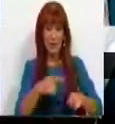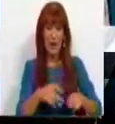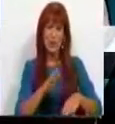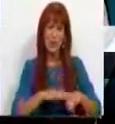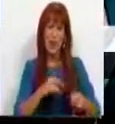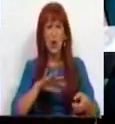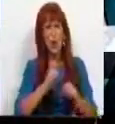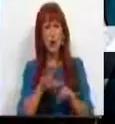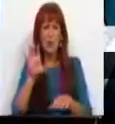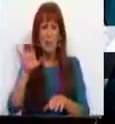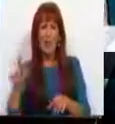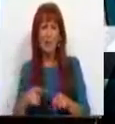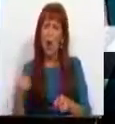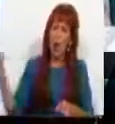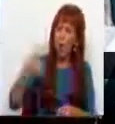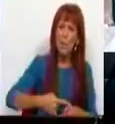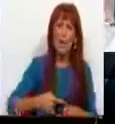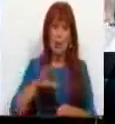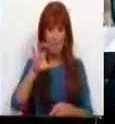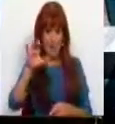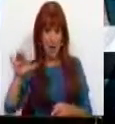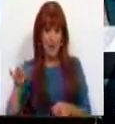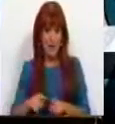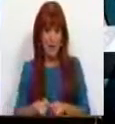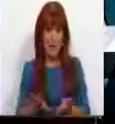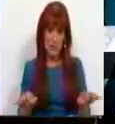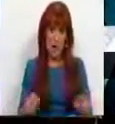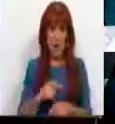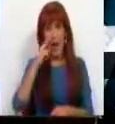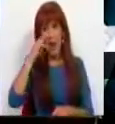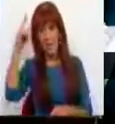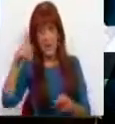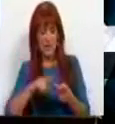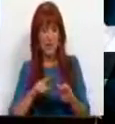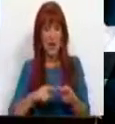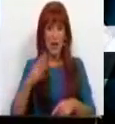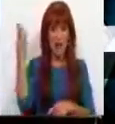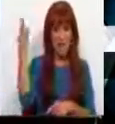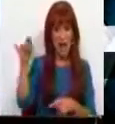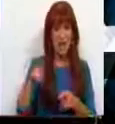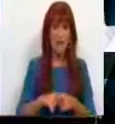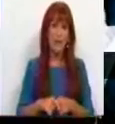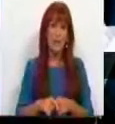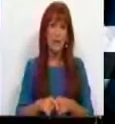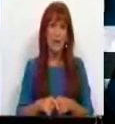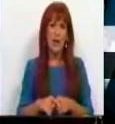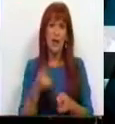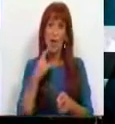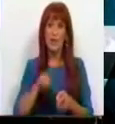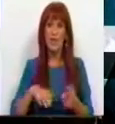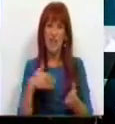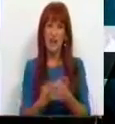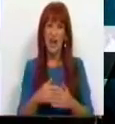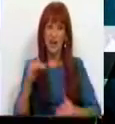face a outros países. Obrigam países como a Alemanha, como a França, a dar retorno